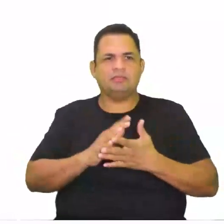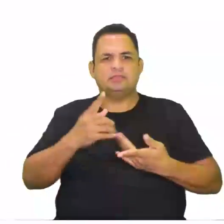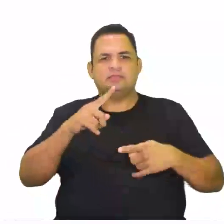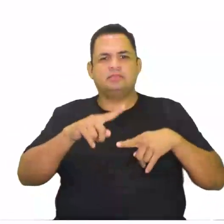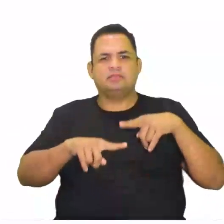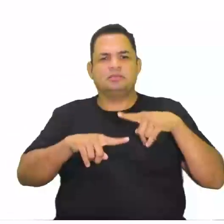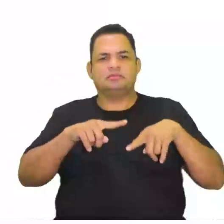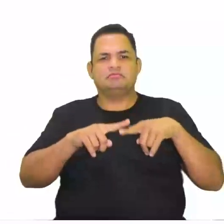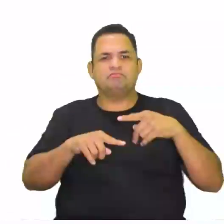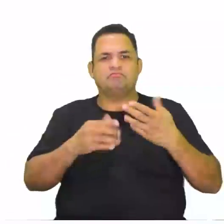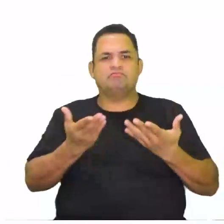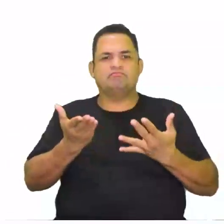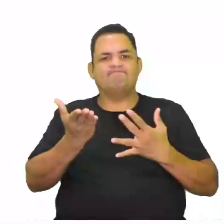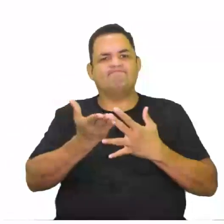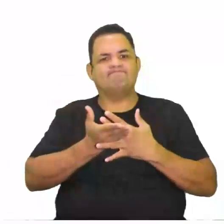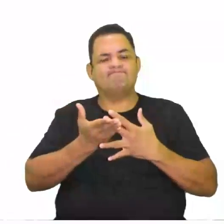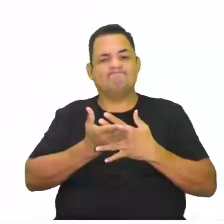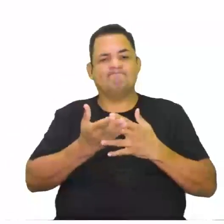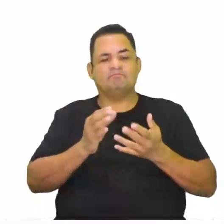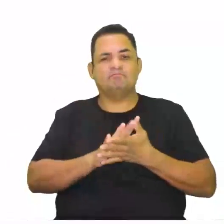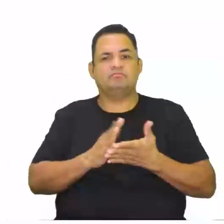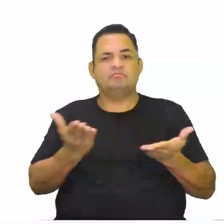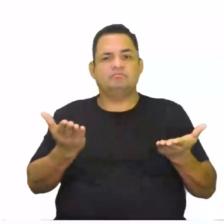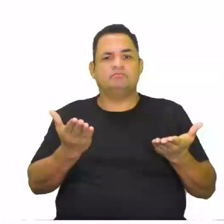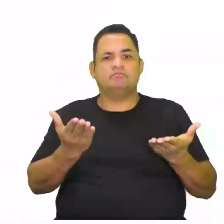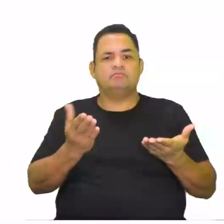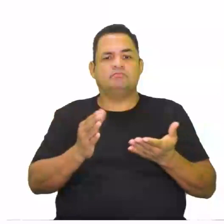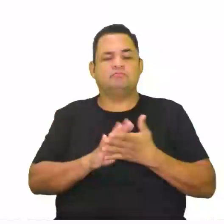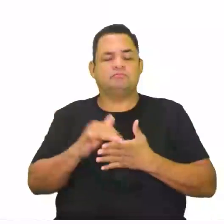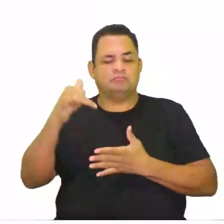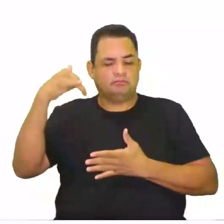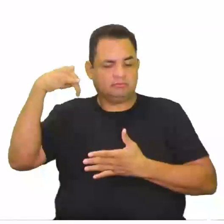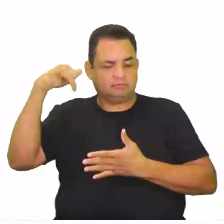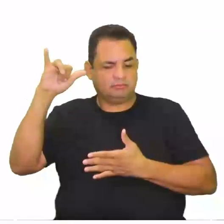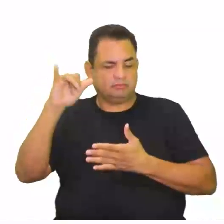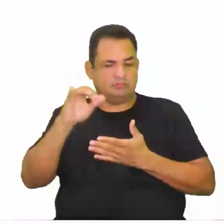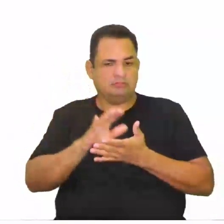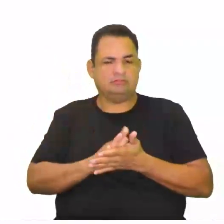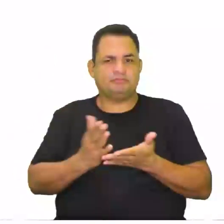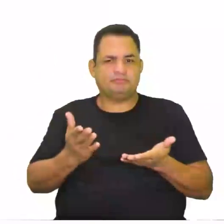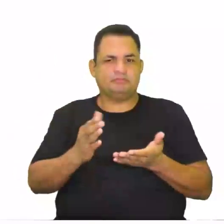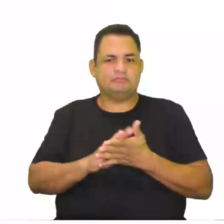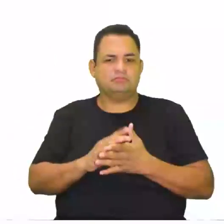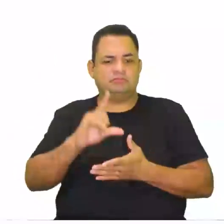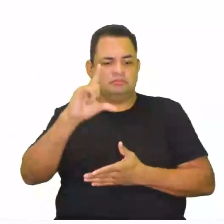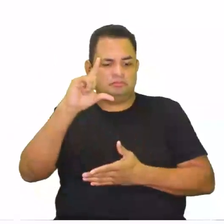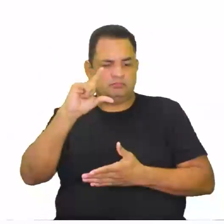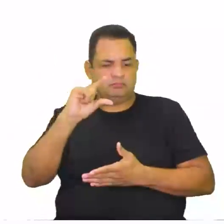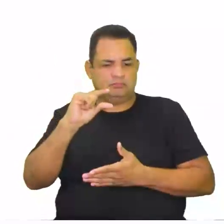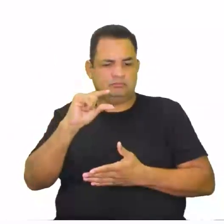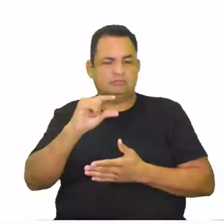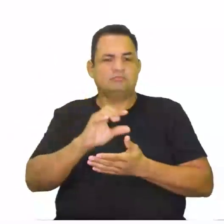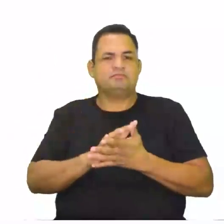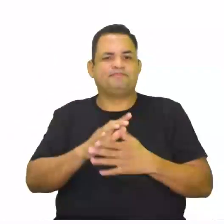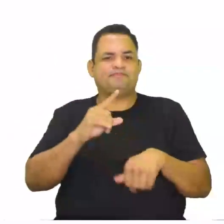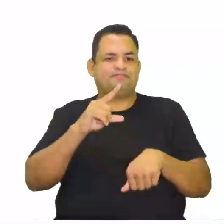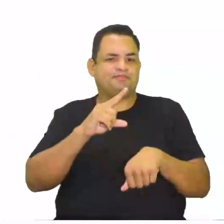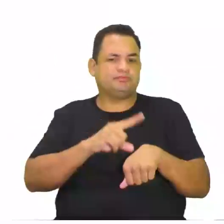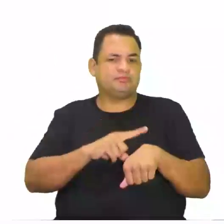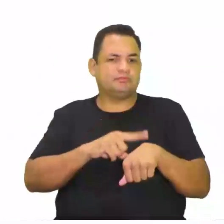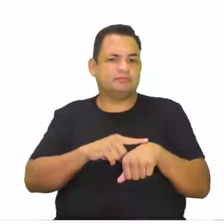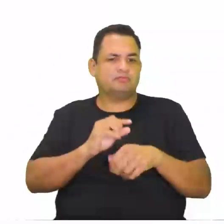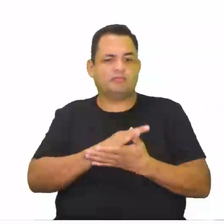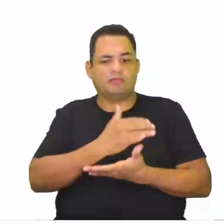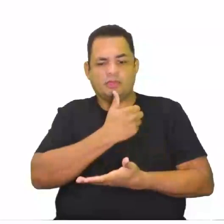produtos intermediários. E a gente, evitando esses intermediários, a gente economiza tempo e aumenta